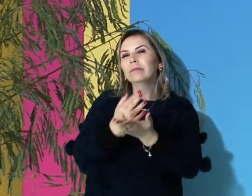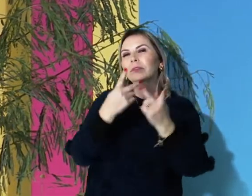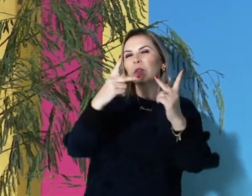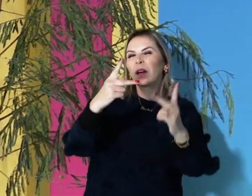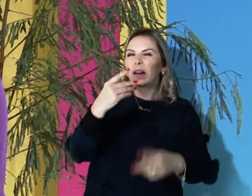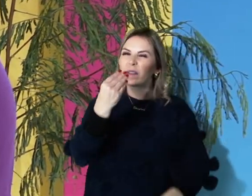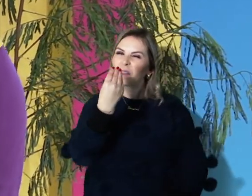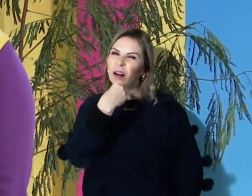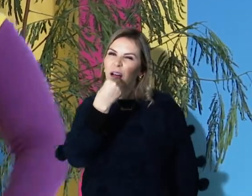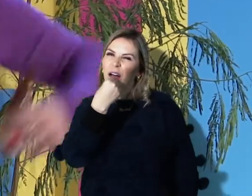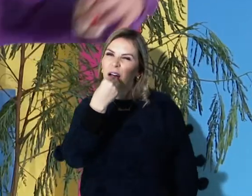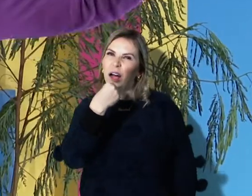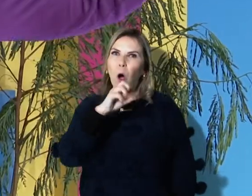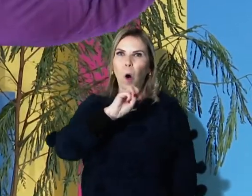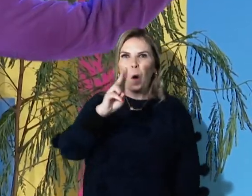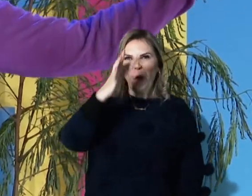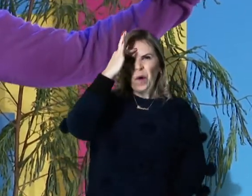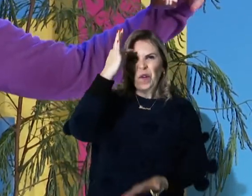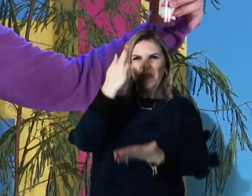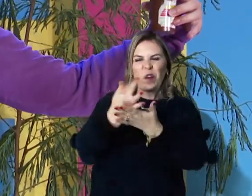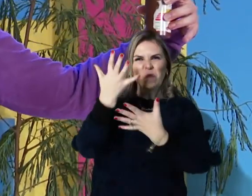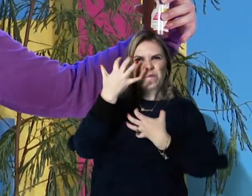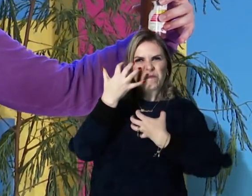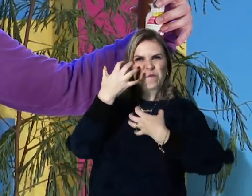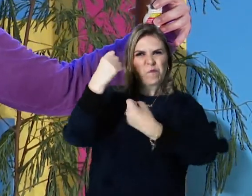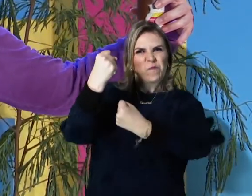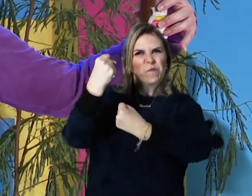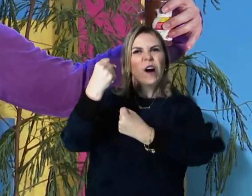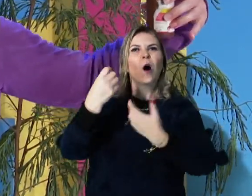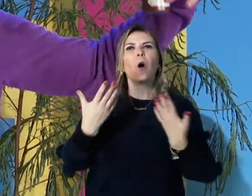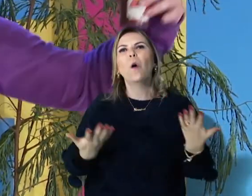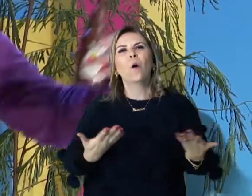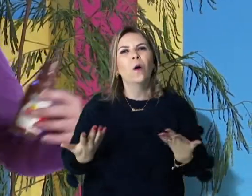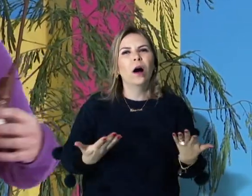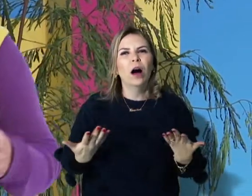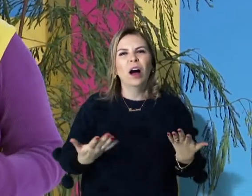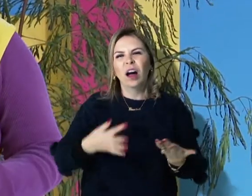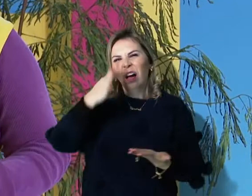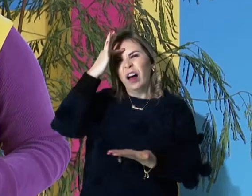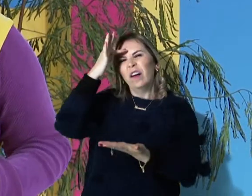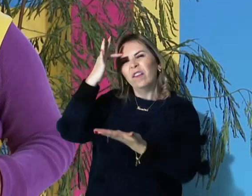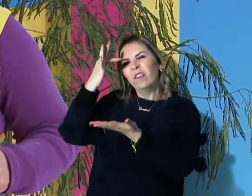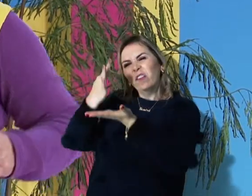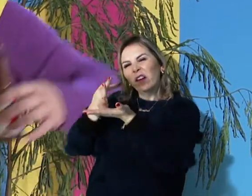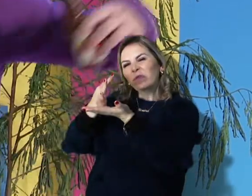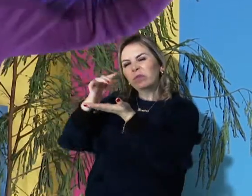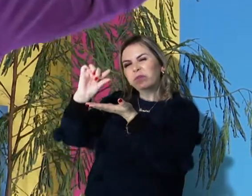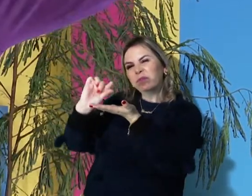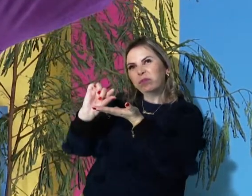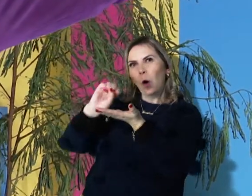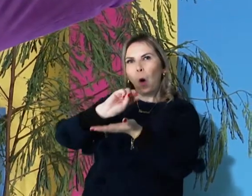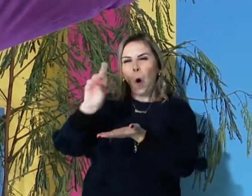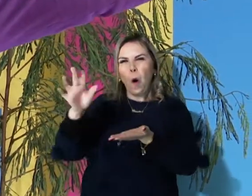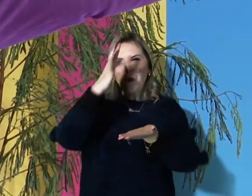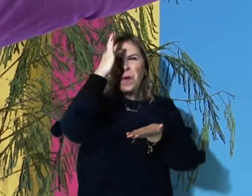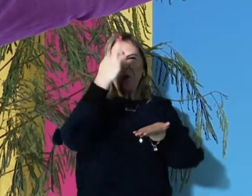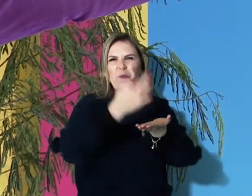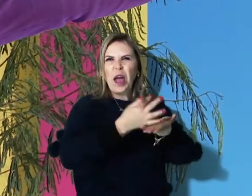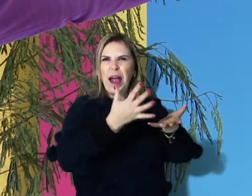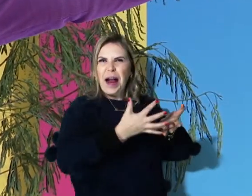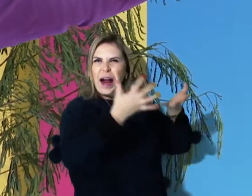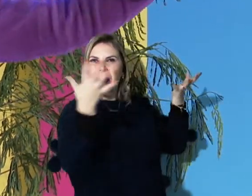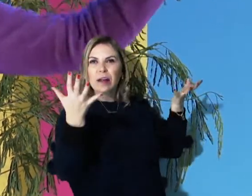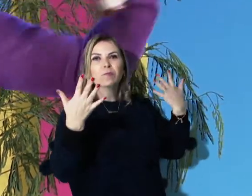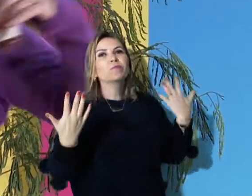Ela tá fraquinha ou ela tá fortona? Ela tá pequenininha ou ela está